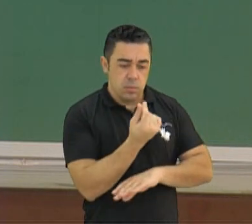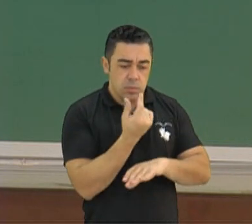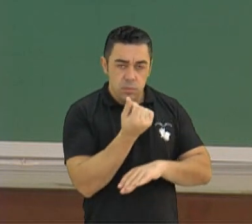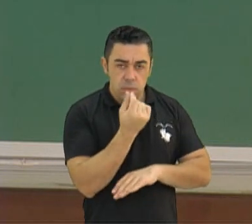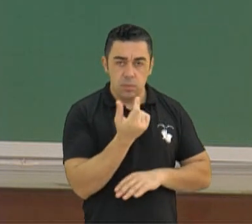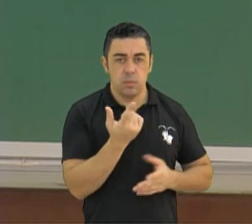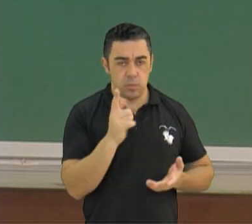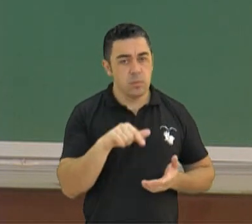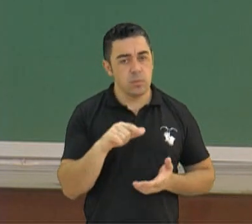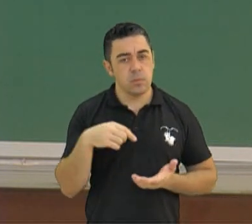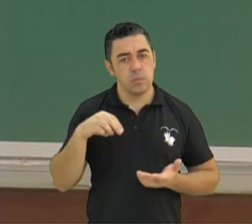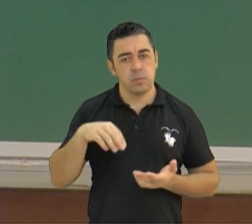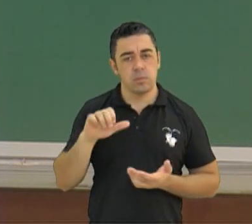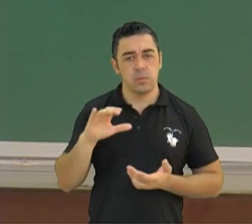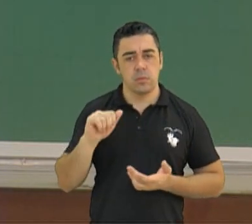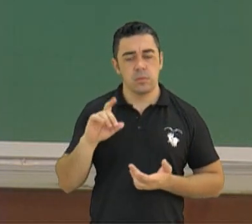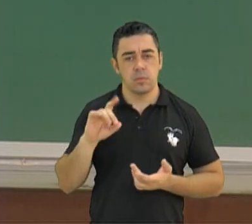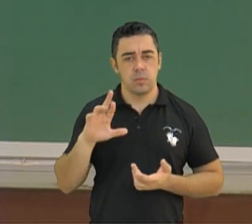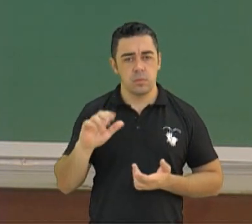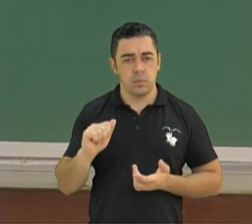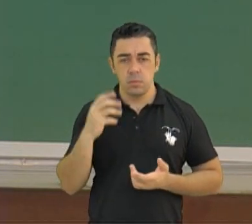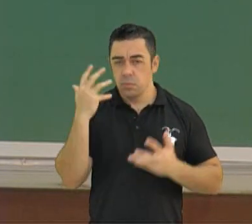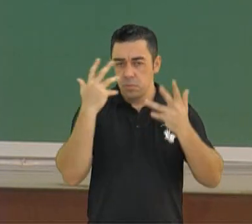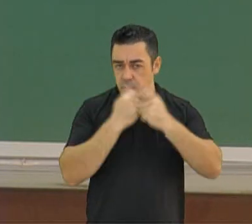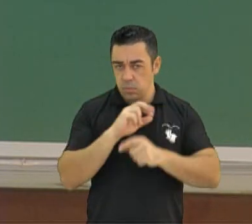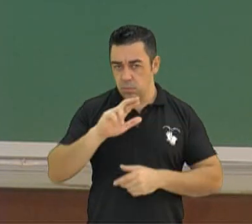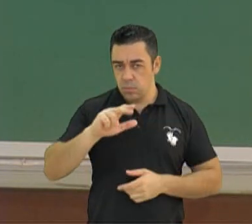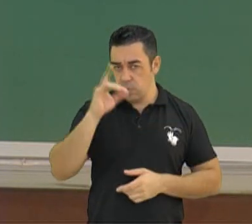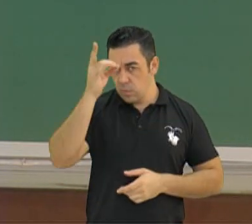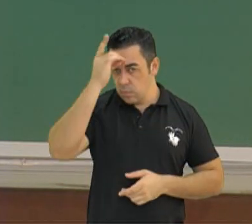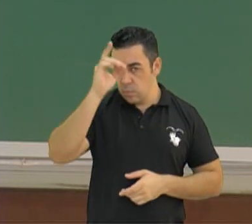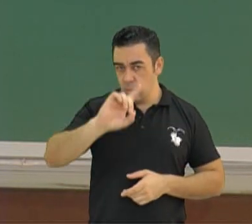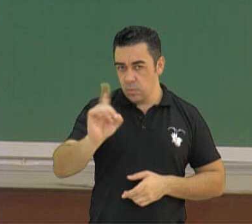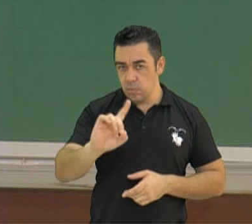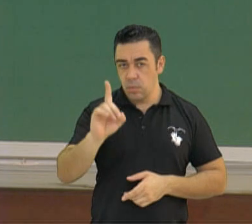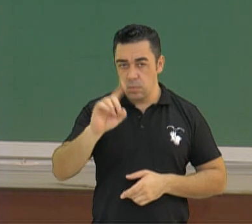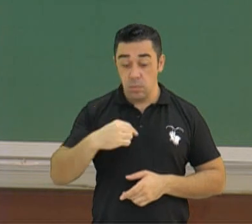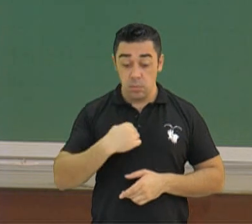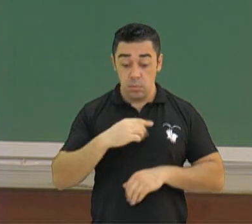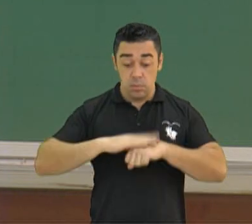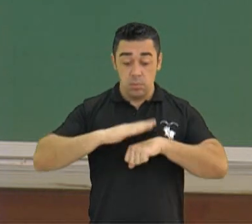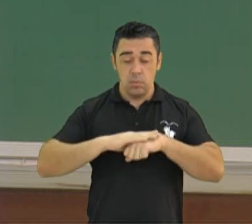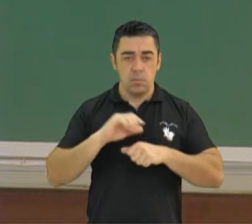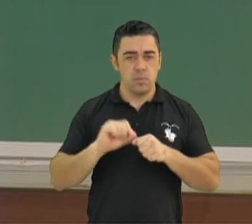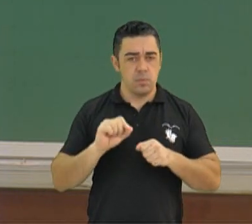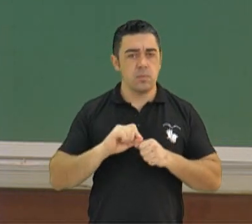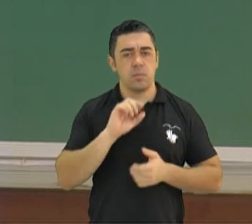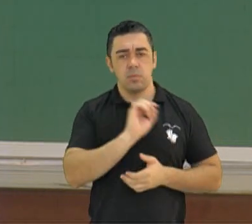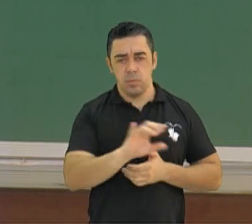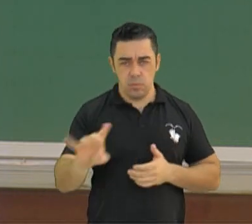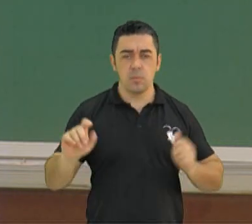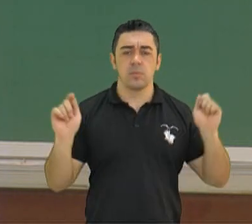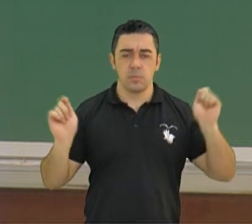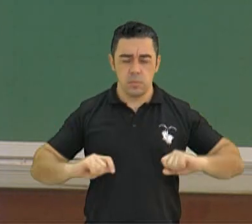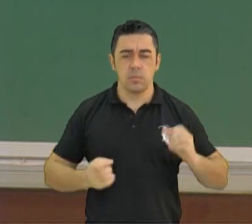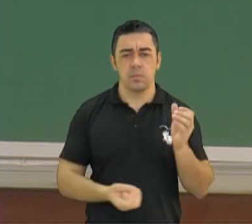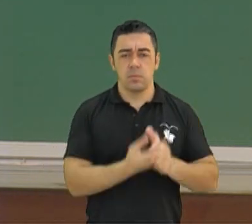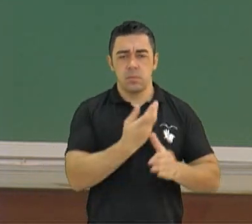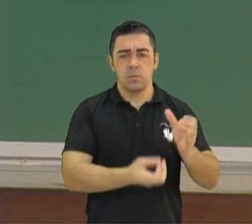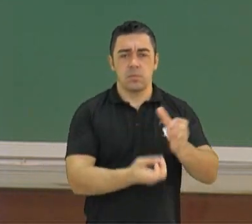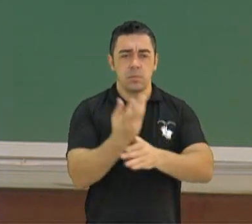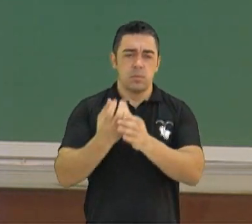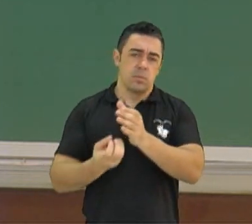sentido. A beleza não é mais um dom, e sim algo que se produz e que cada um pode criar.